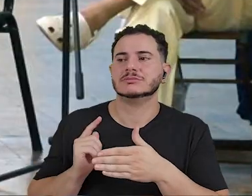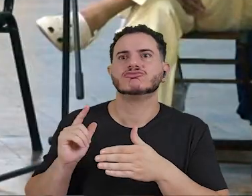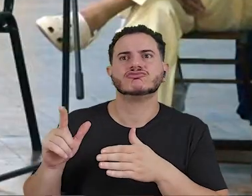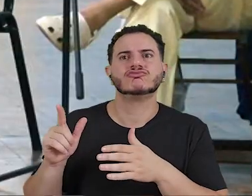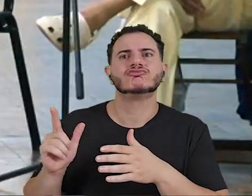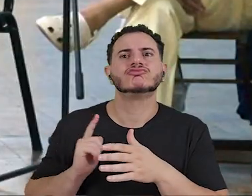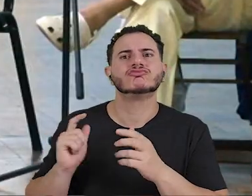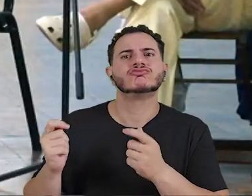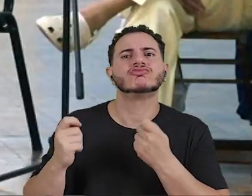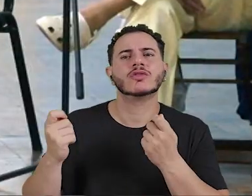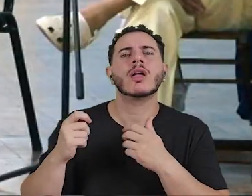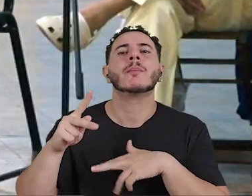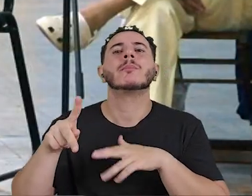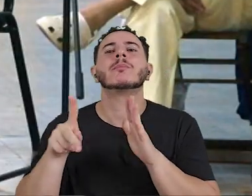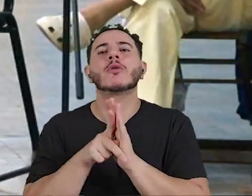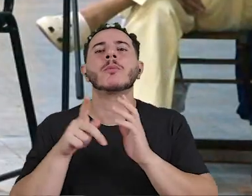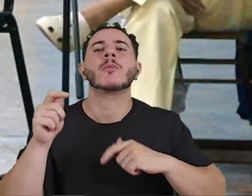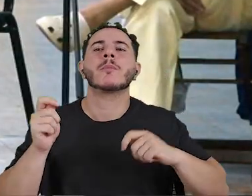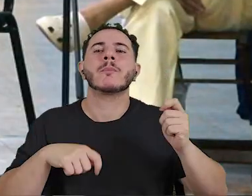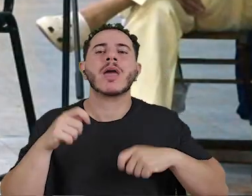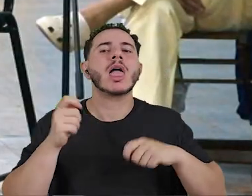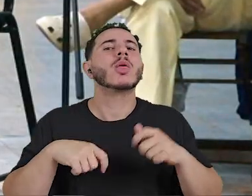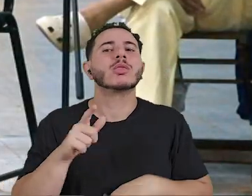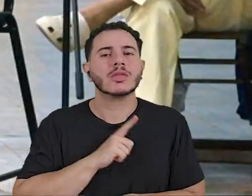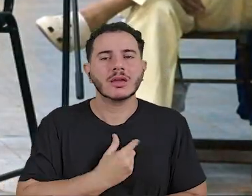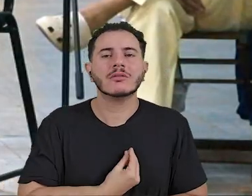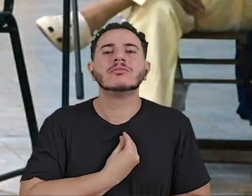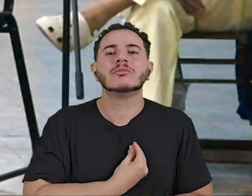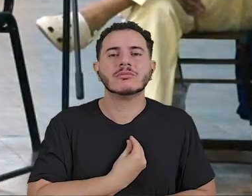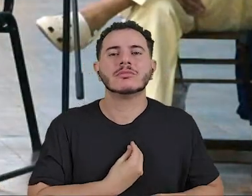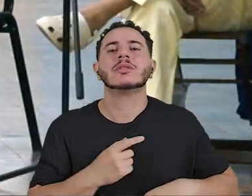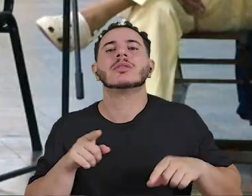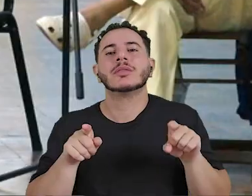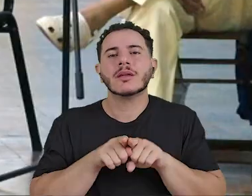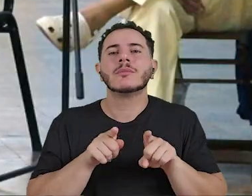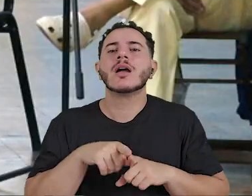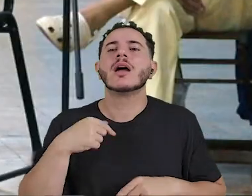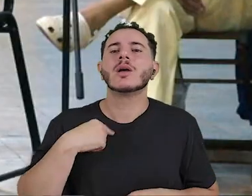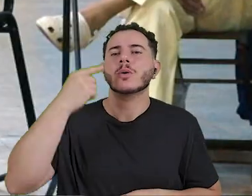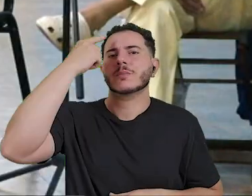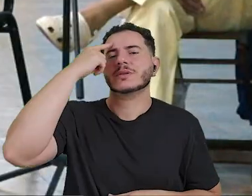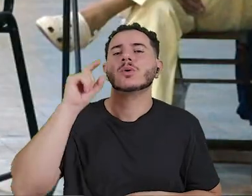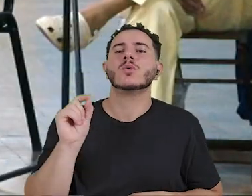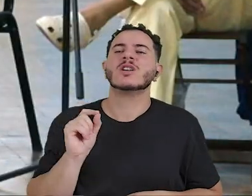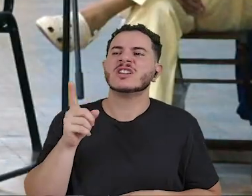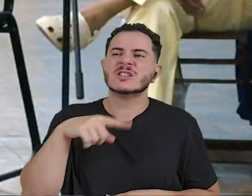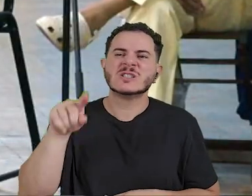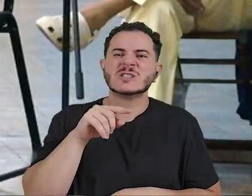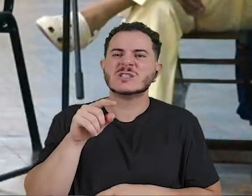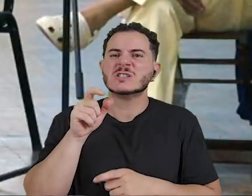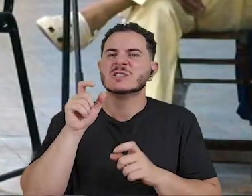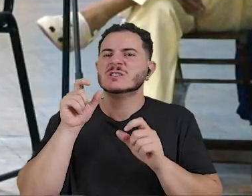havia um festival lá, e o maracatu estava lá. Sabe o que eu fiz? Mandei os pessoal, o meu batuque jogar pedra no maracatu.